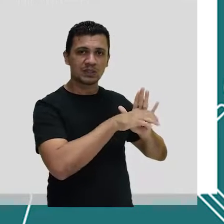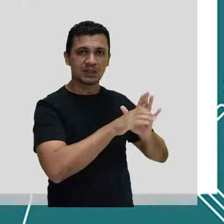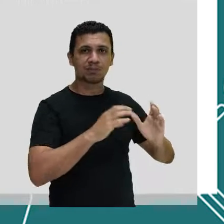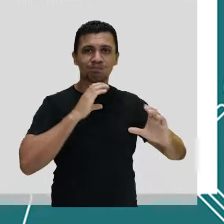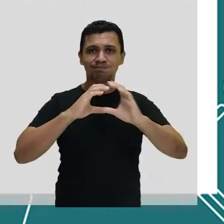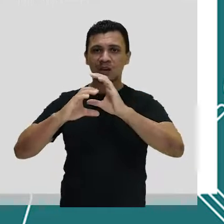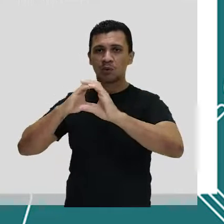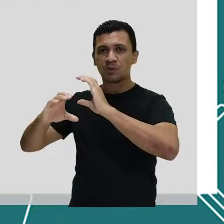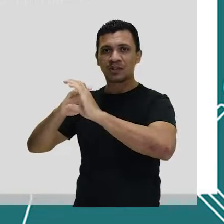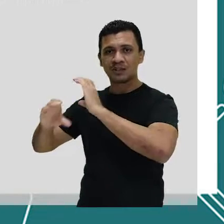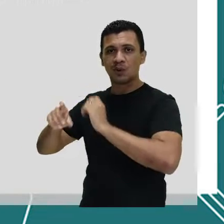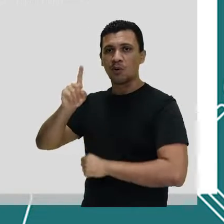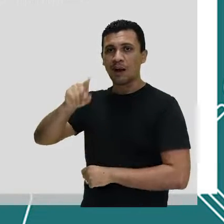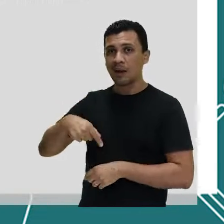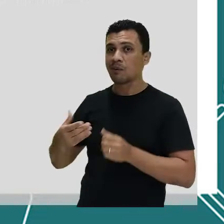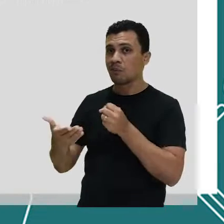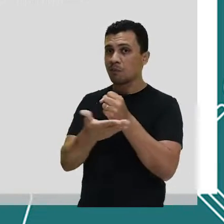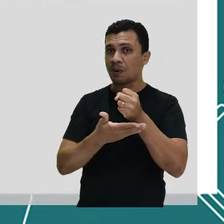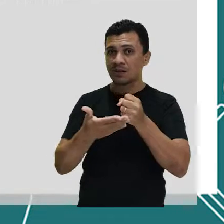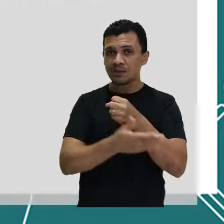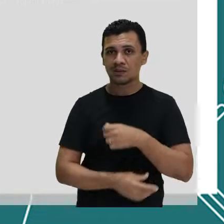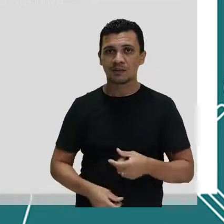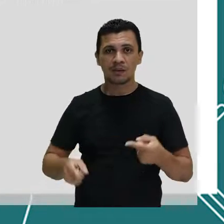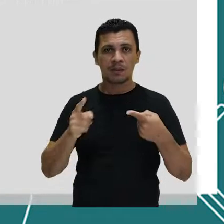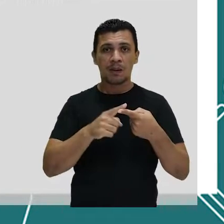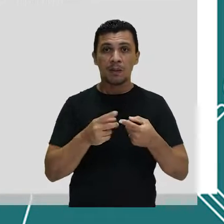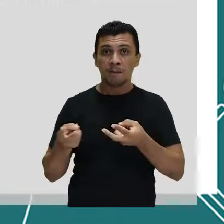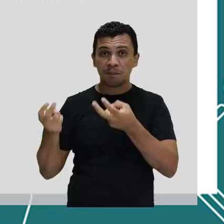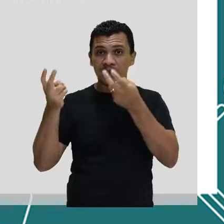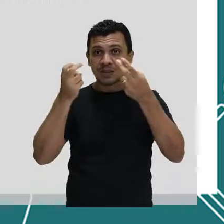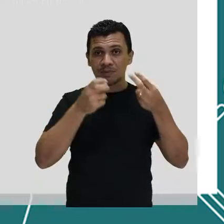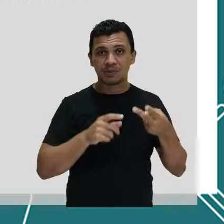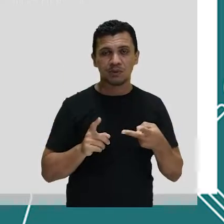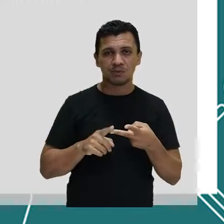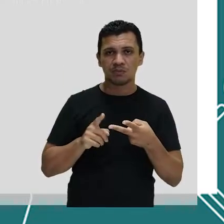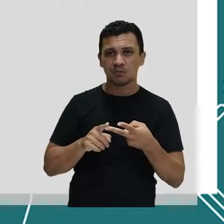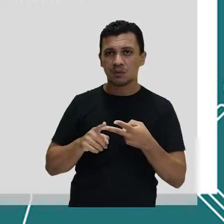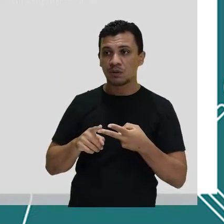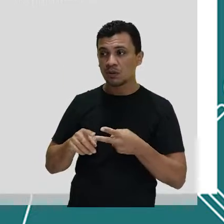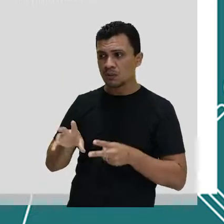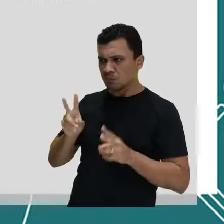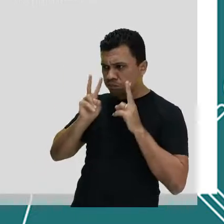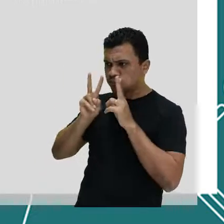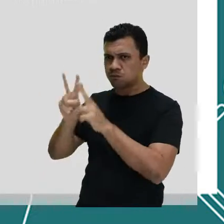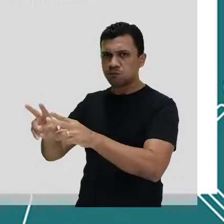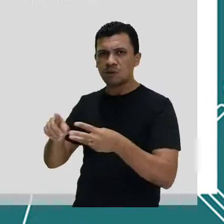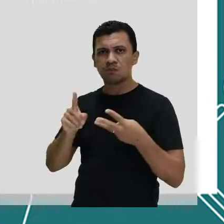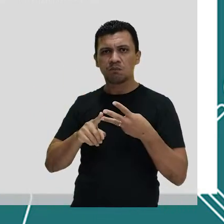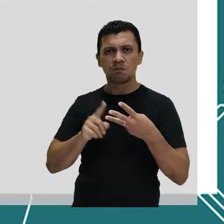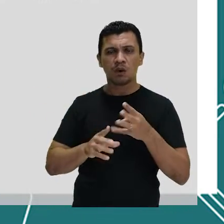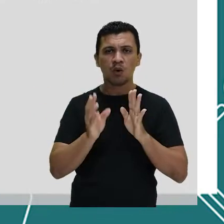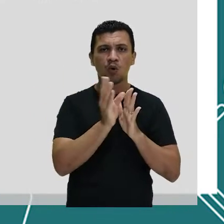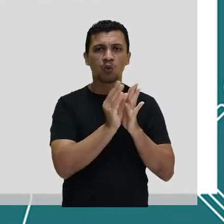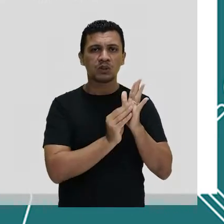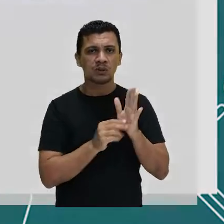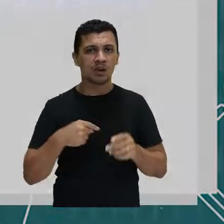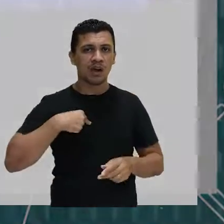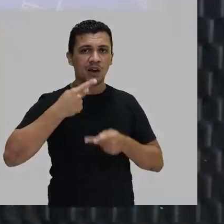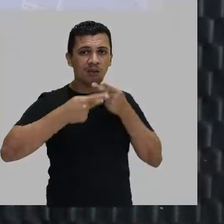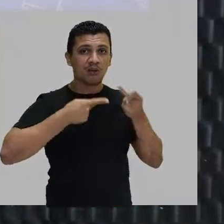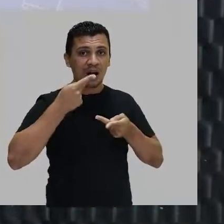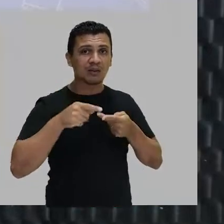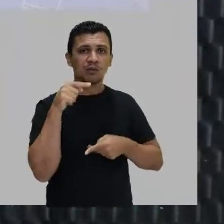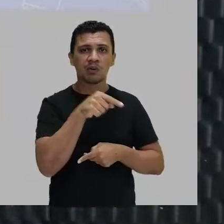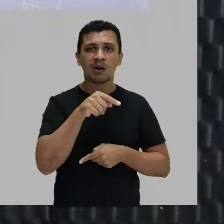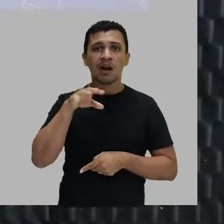a linguagem básica. Percepção, recepção e conteúdo. O que eu falo, quem ouve e o que